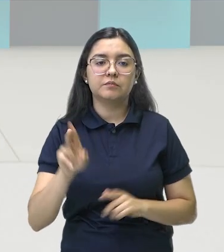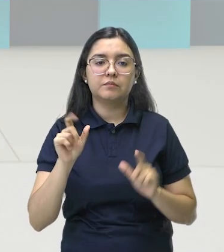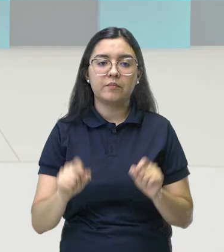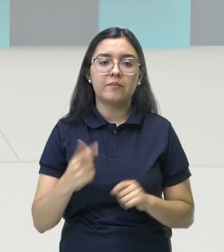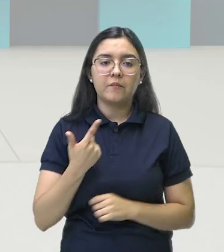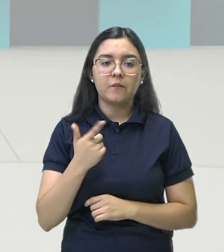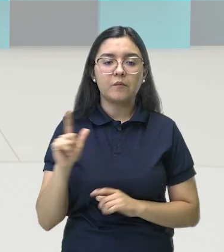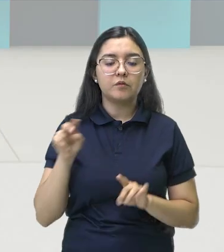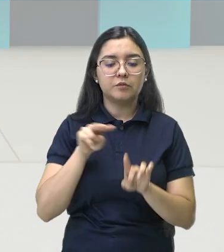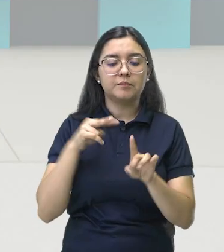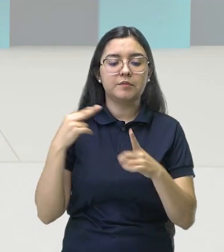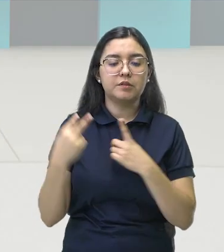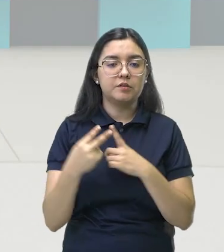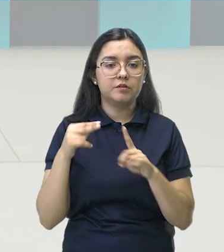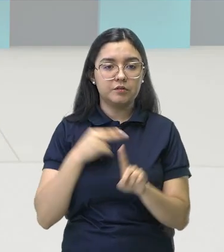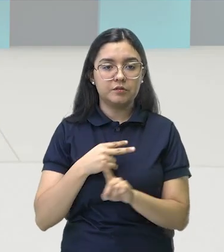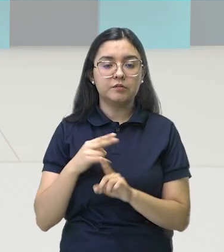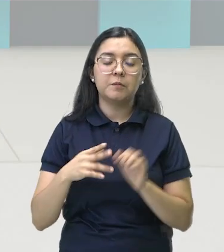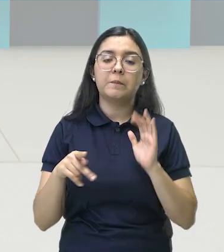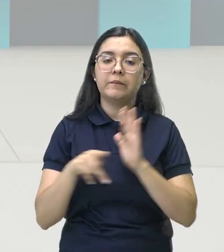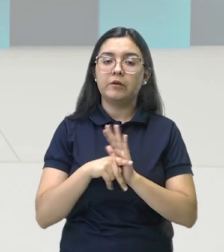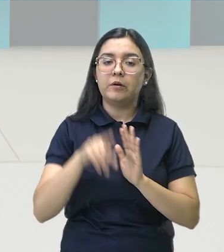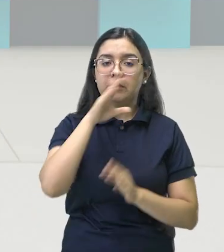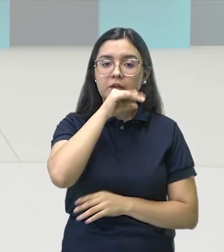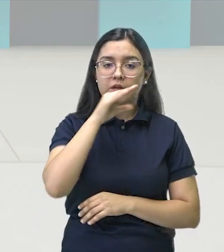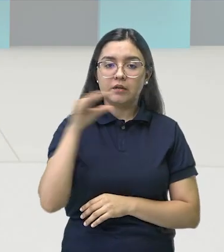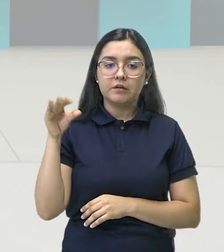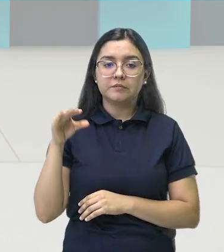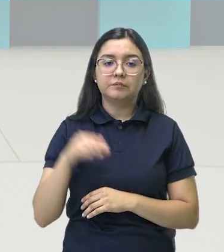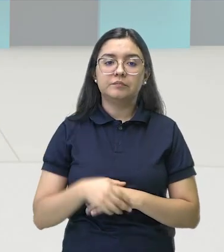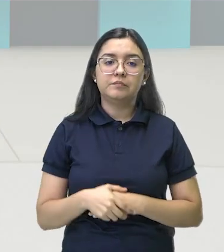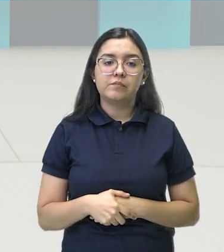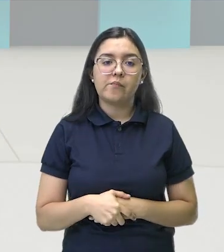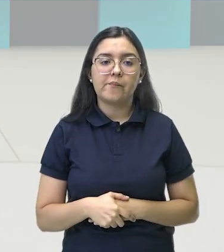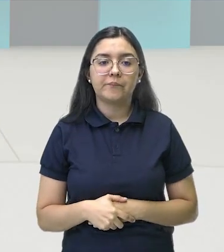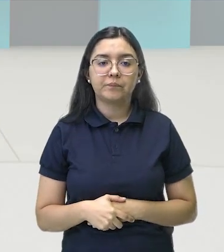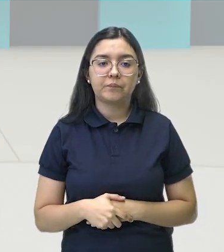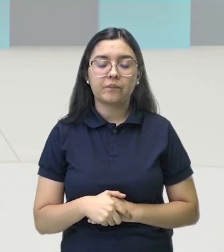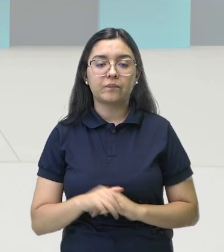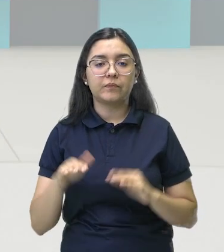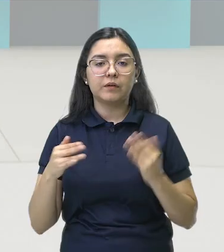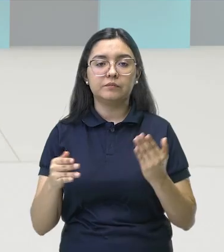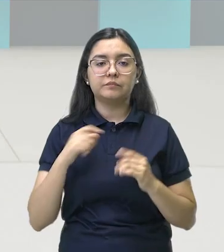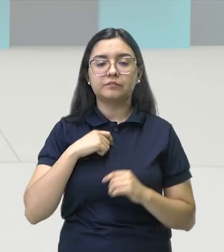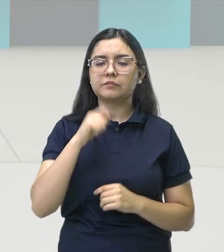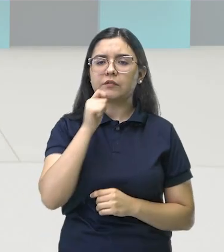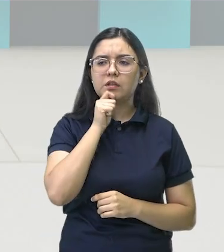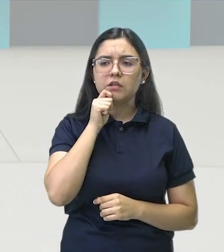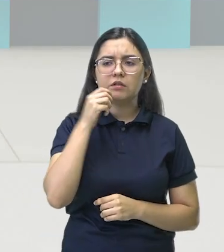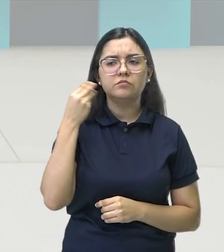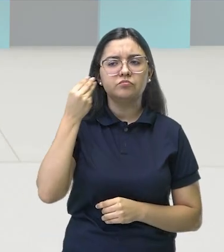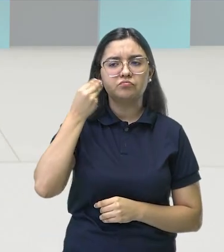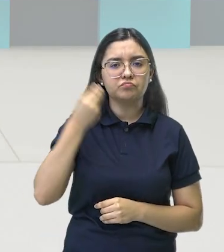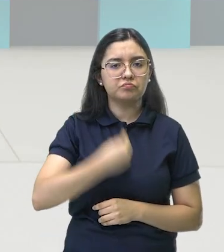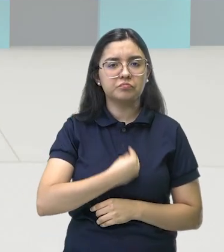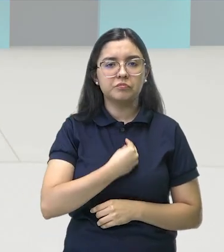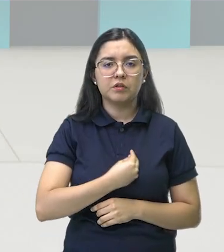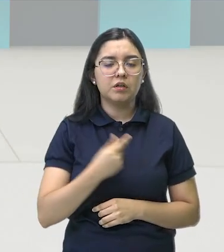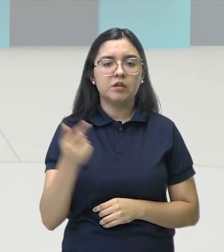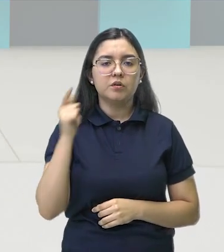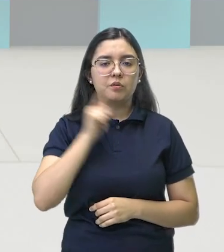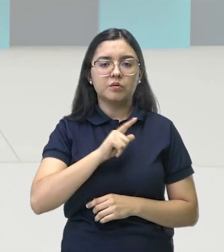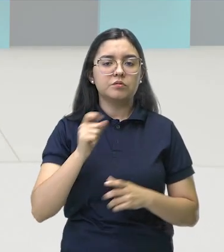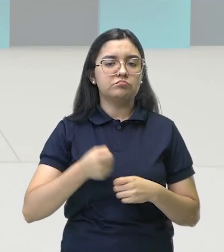outro olhar, o olhar infantil. Então, aquilo que ainda não vivenciamos, não conseguimos transmitir